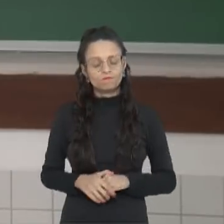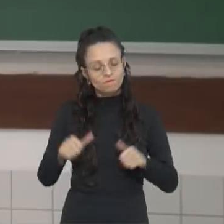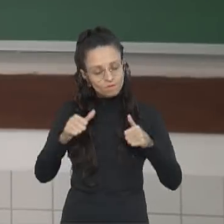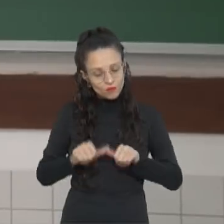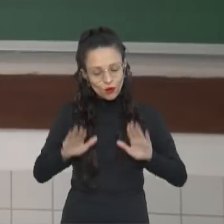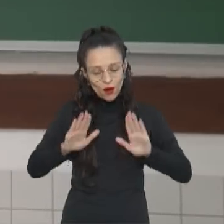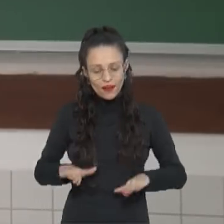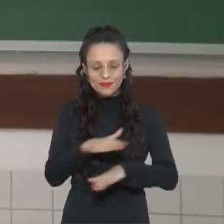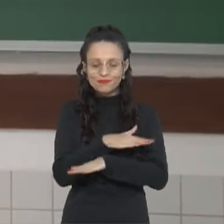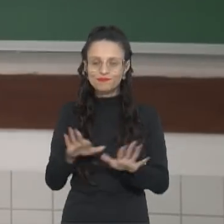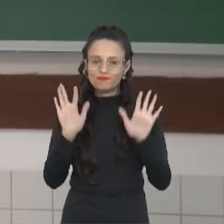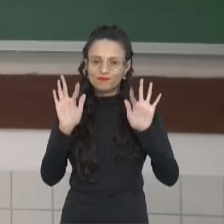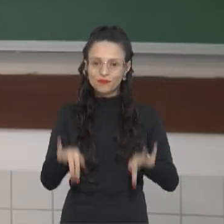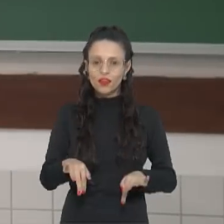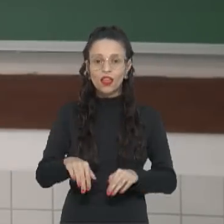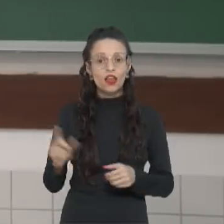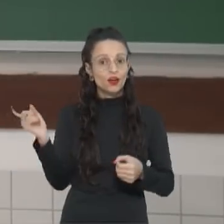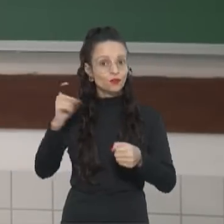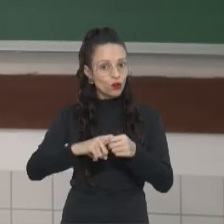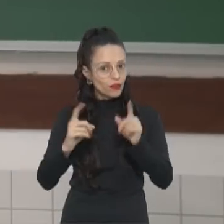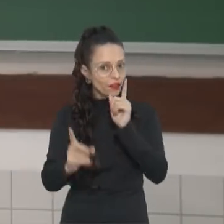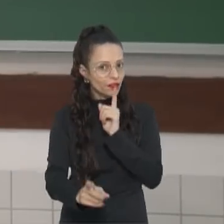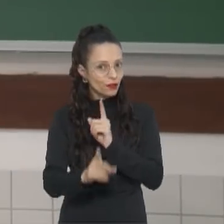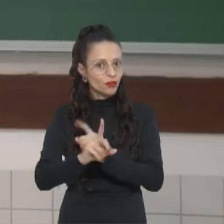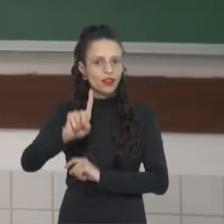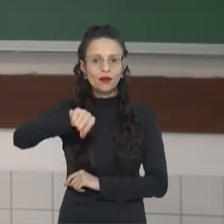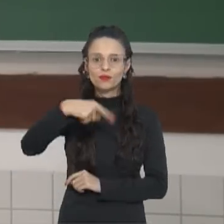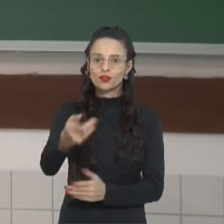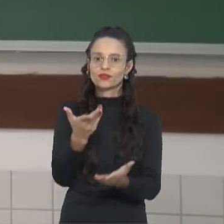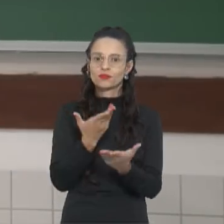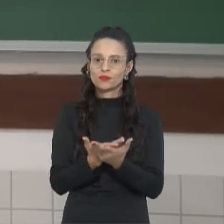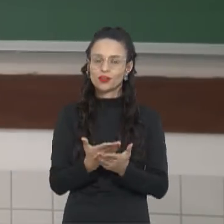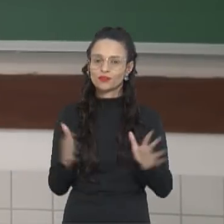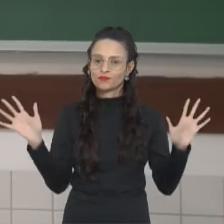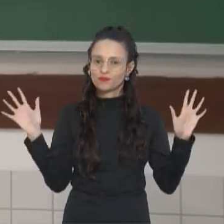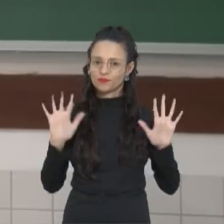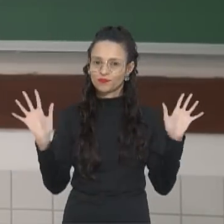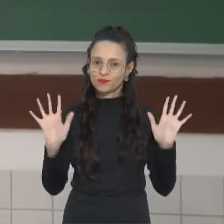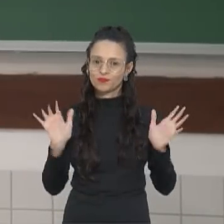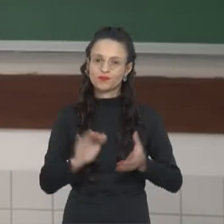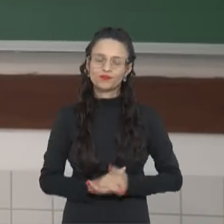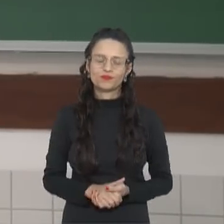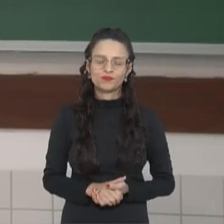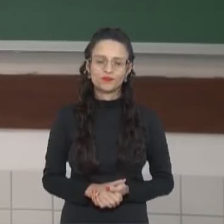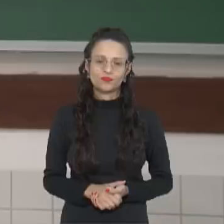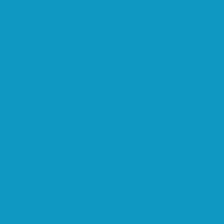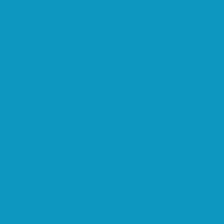então na aula de hoje. A gente volta a se encontrar na nossa próxima aula. Tchau, pessoal!